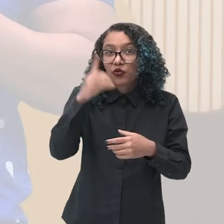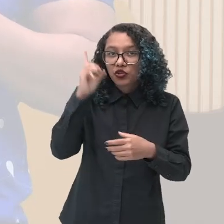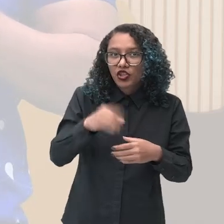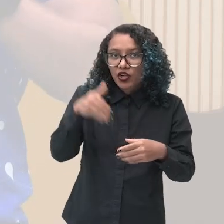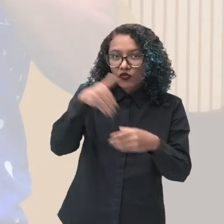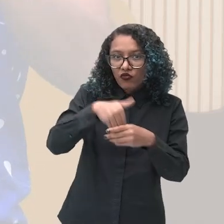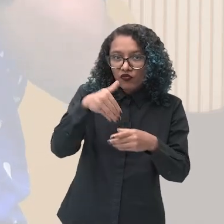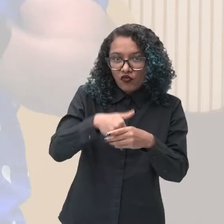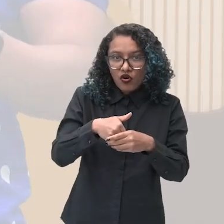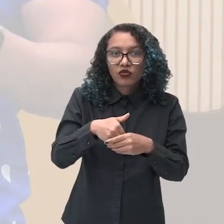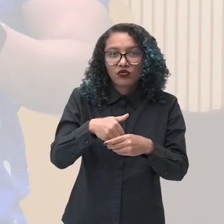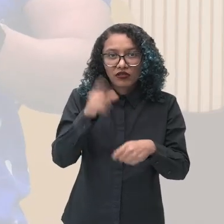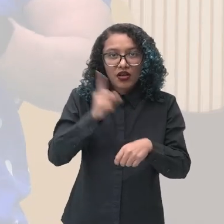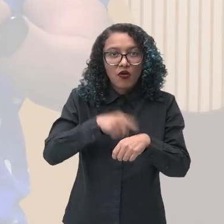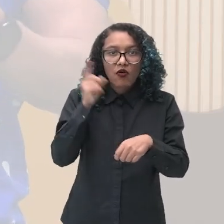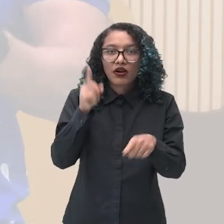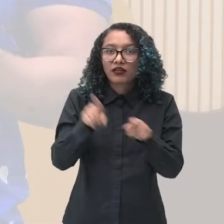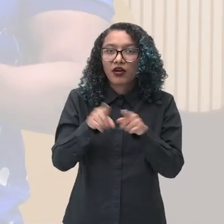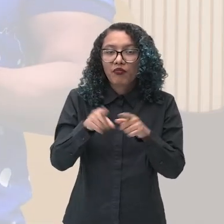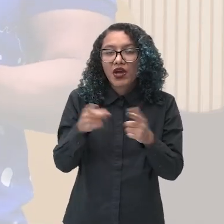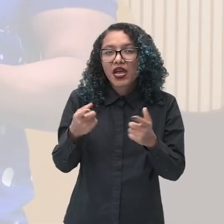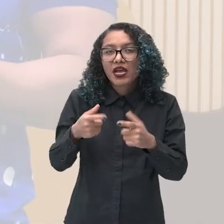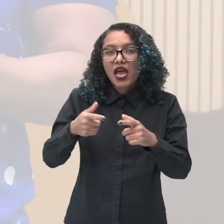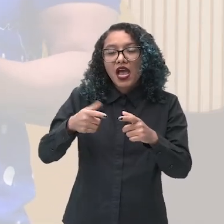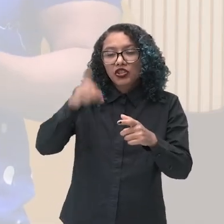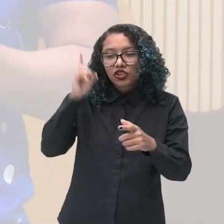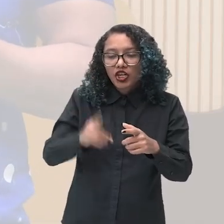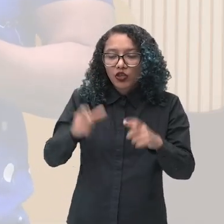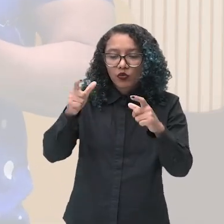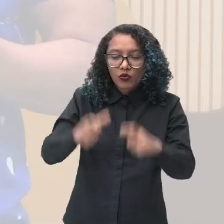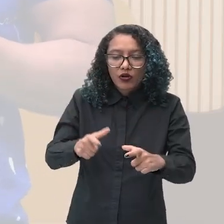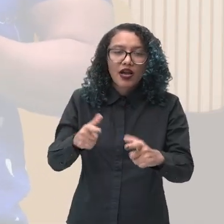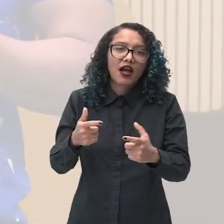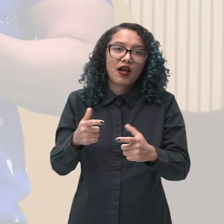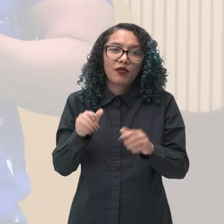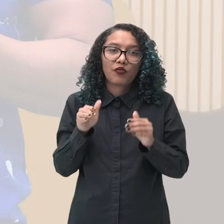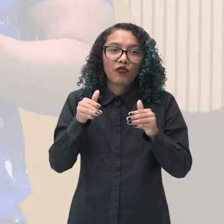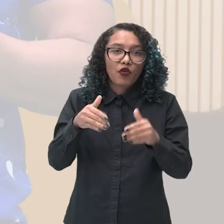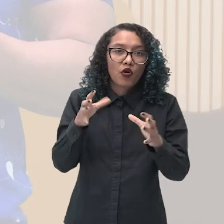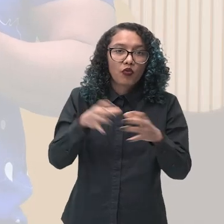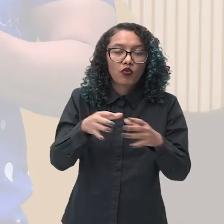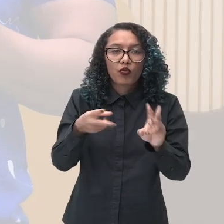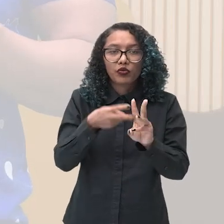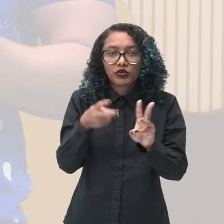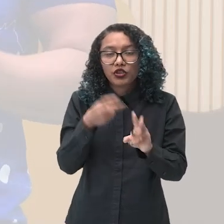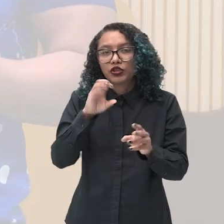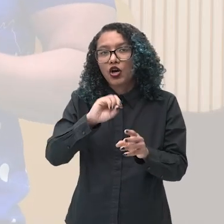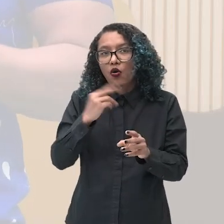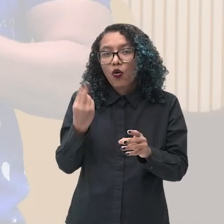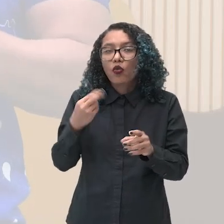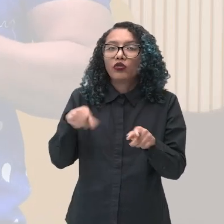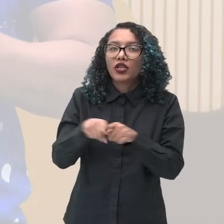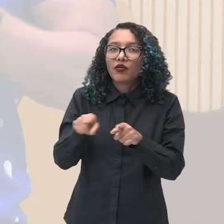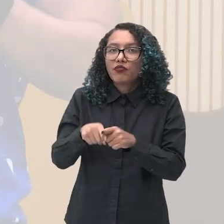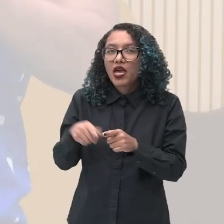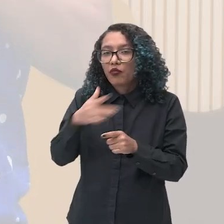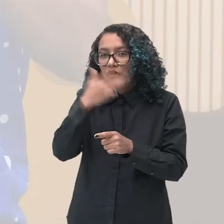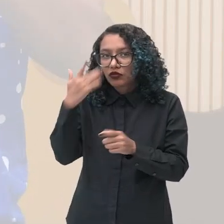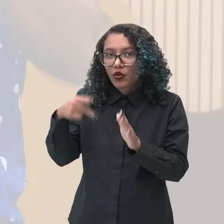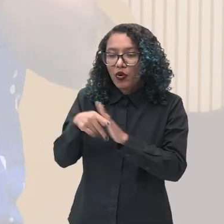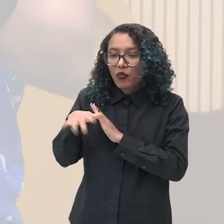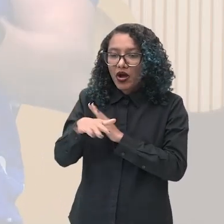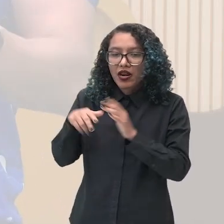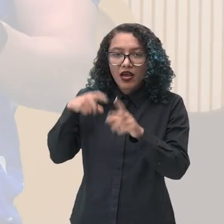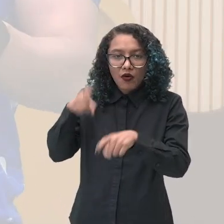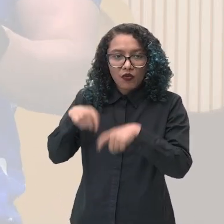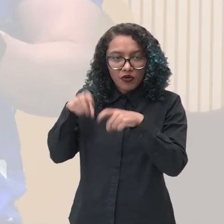causa imediata, direito à terra, quer seja de populações indígenas, dos trabalhadores rurais do campo, por exemplo. Então, é